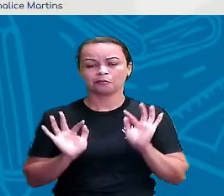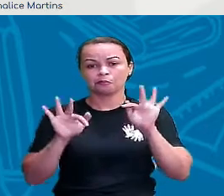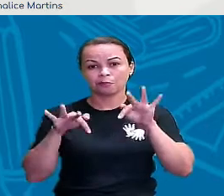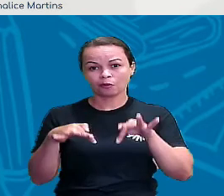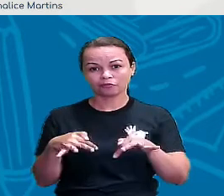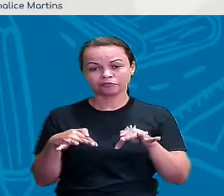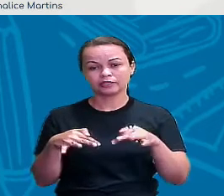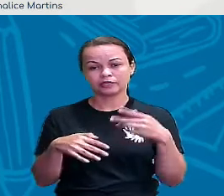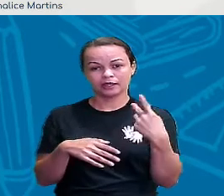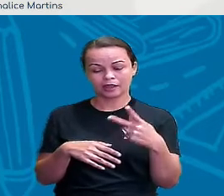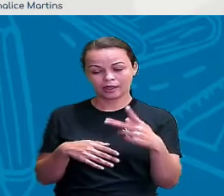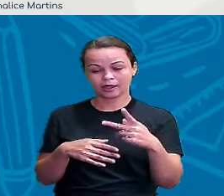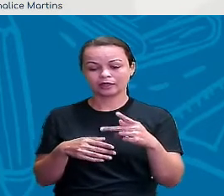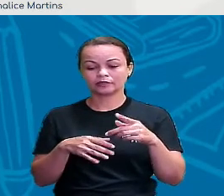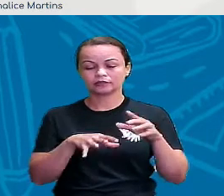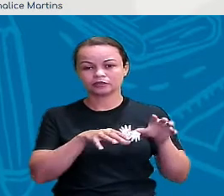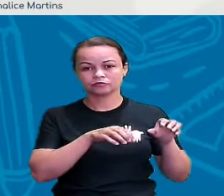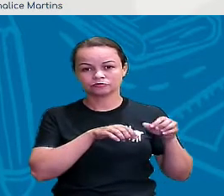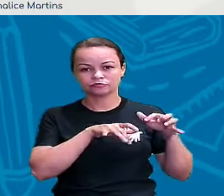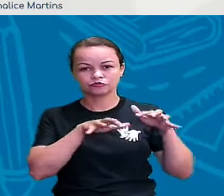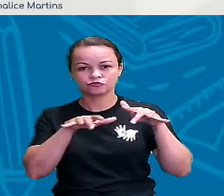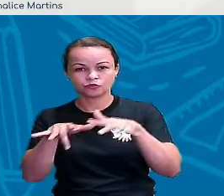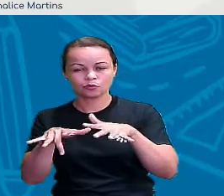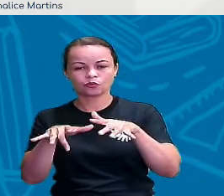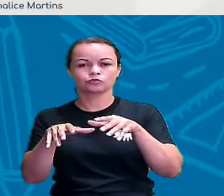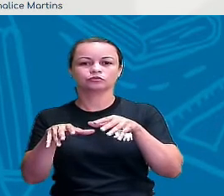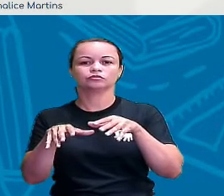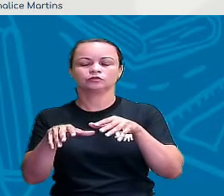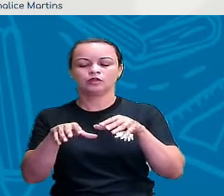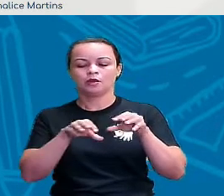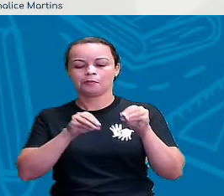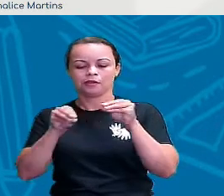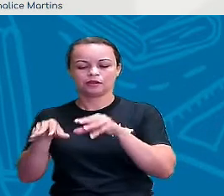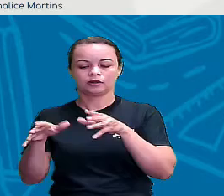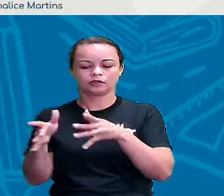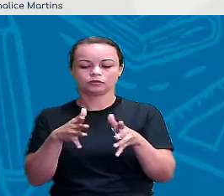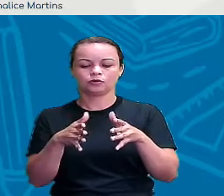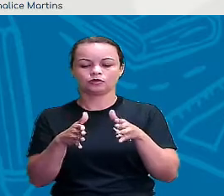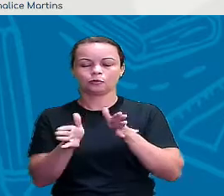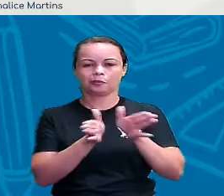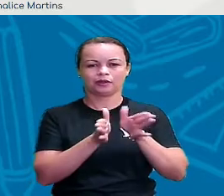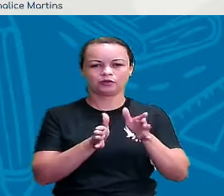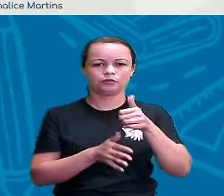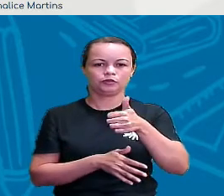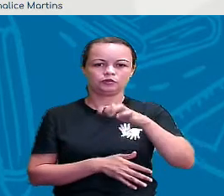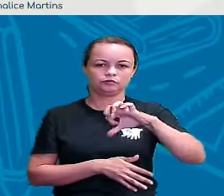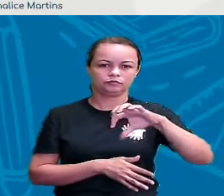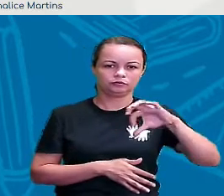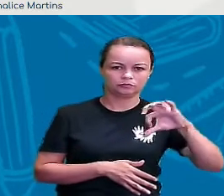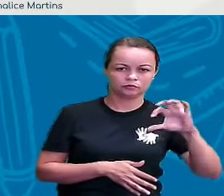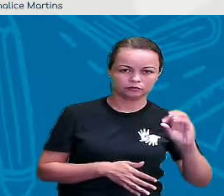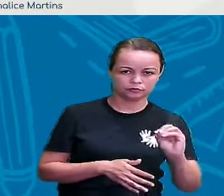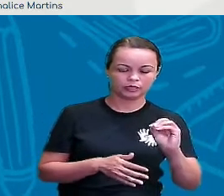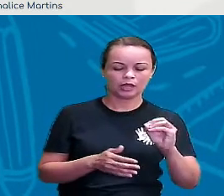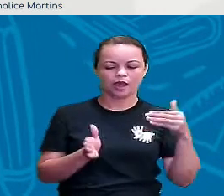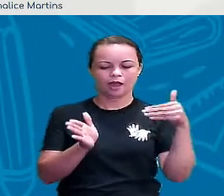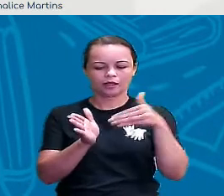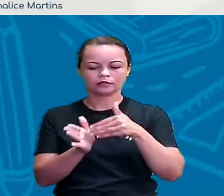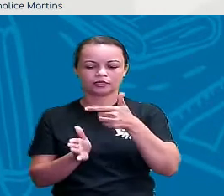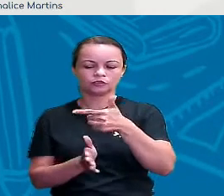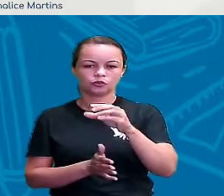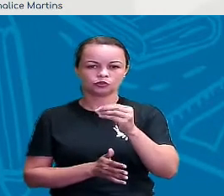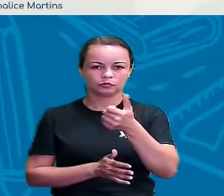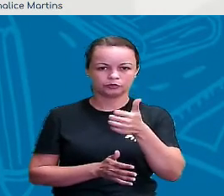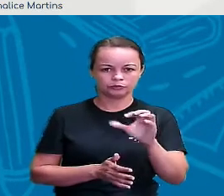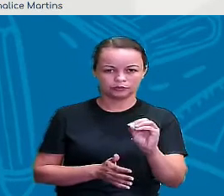né, nessa questão dos fluxos migratórios, a gente tem, do período de 1990 ao ano de